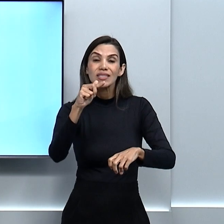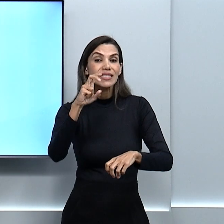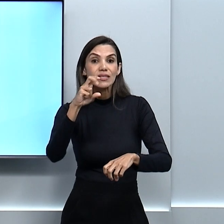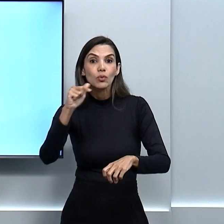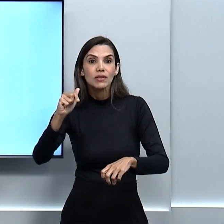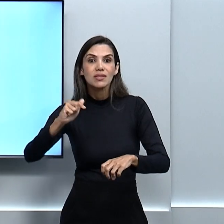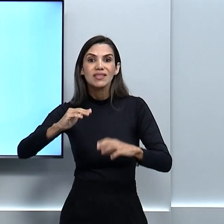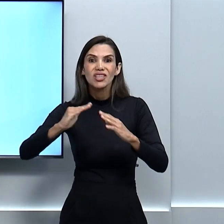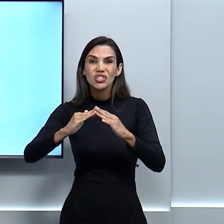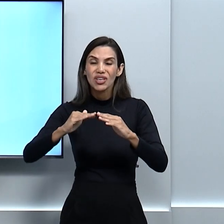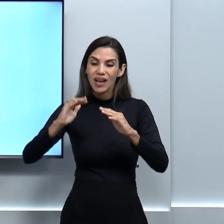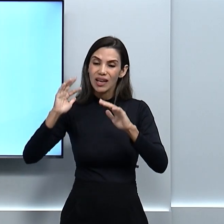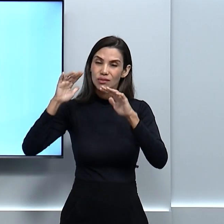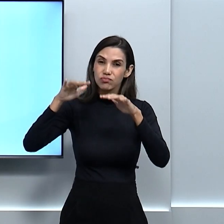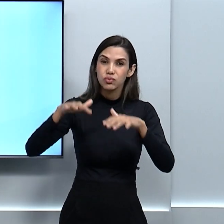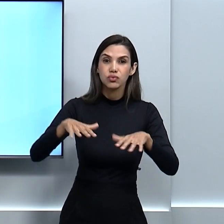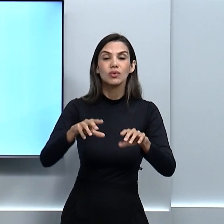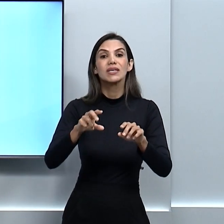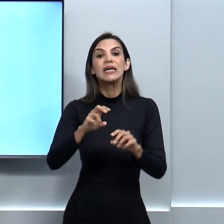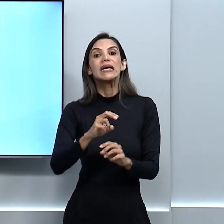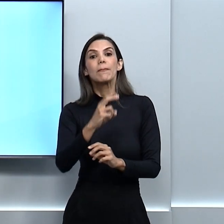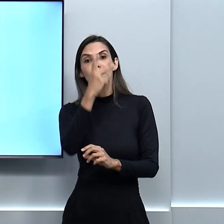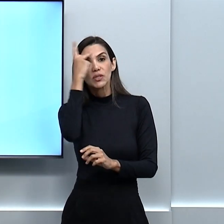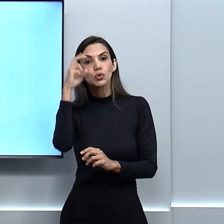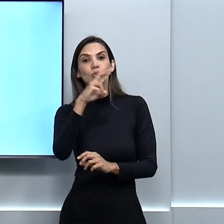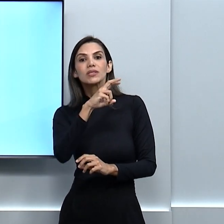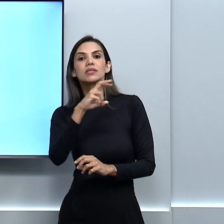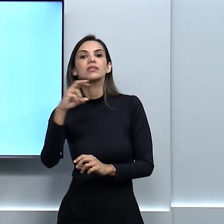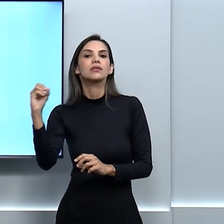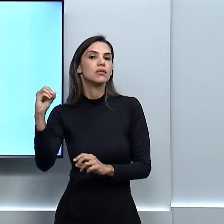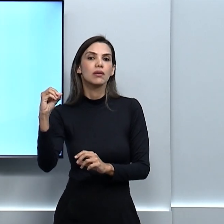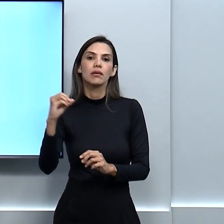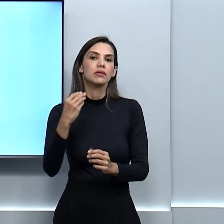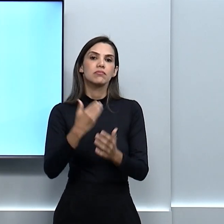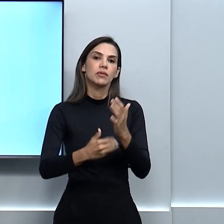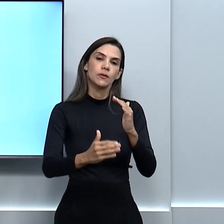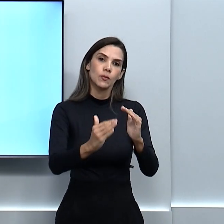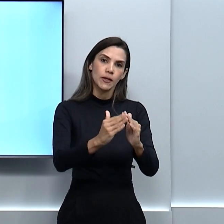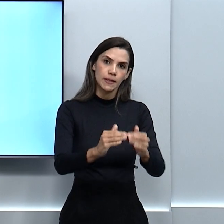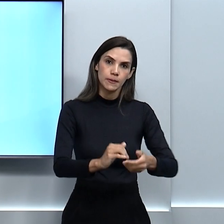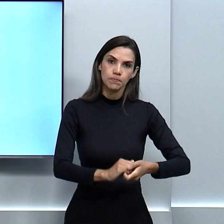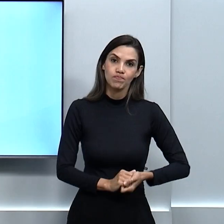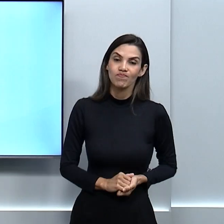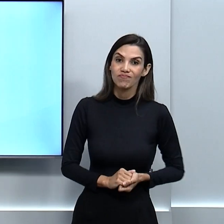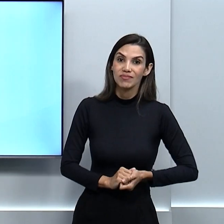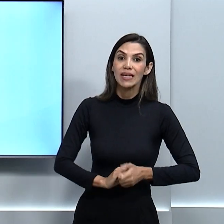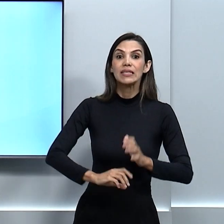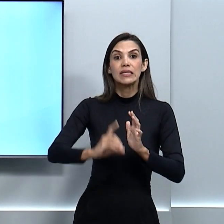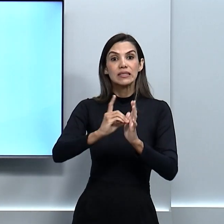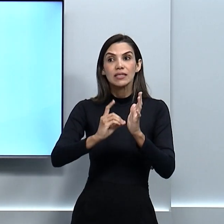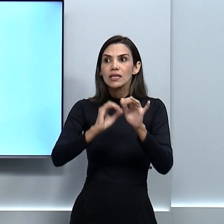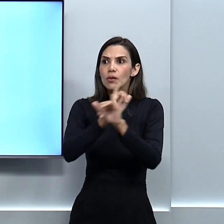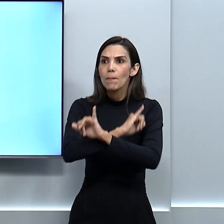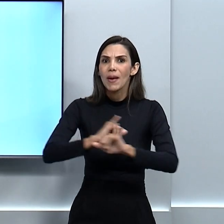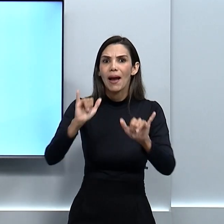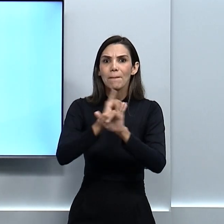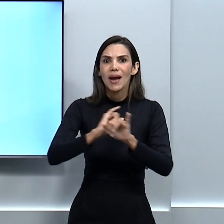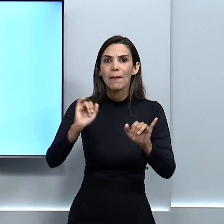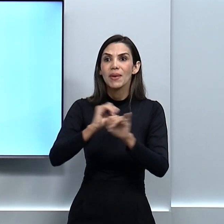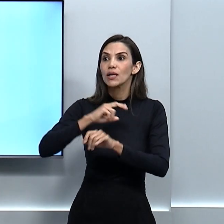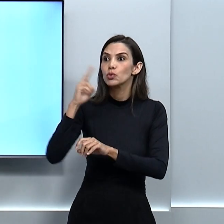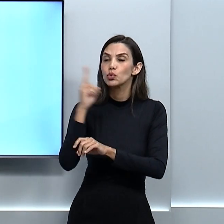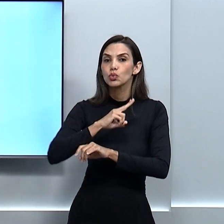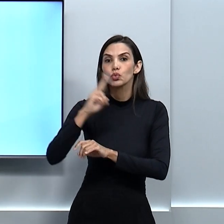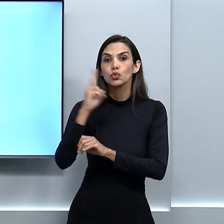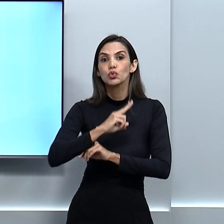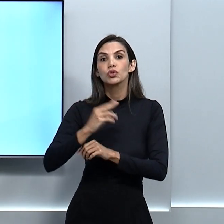foram atingidas e mais de 500 pessoas ficaram desalojadas. O decreto de emergência começou no último sábado e